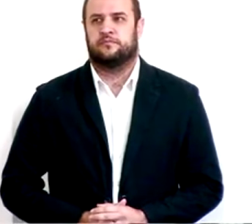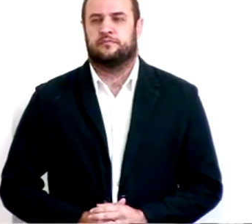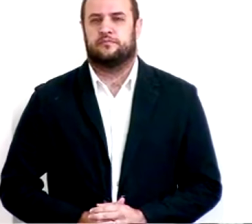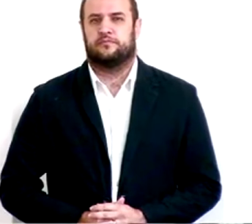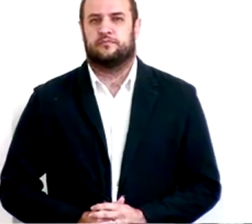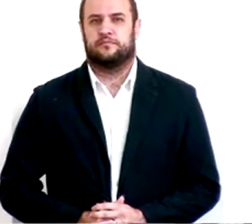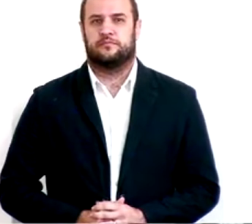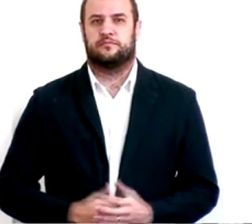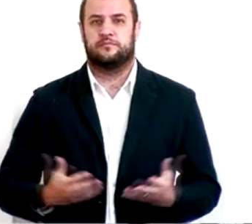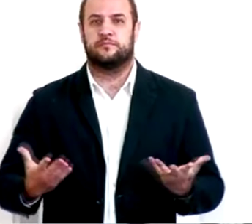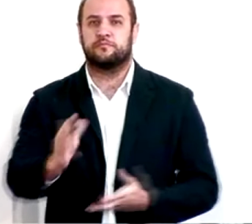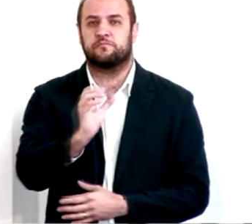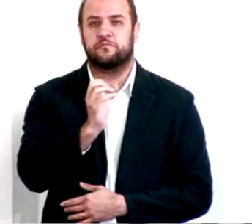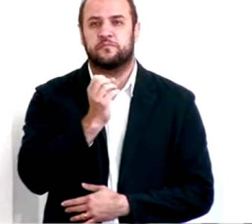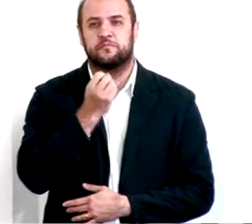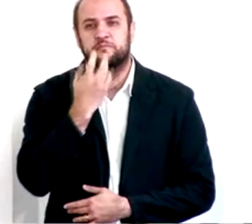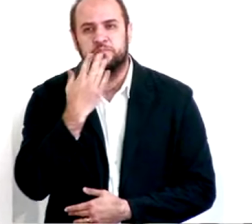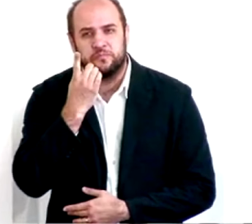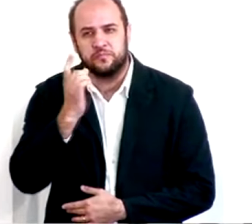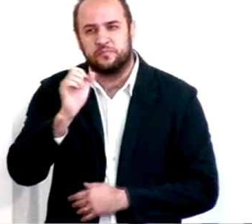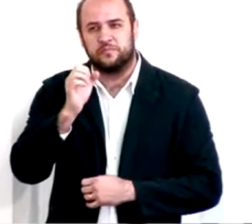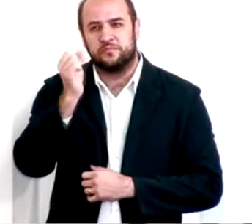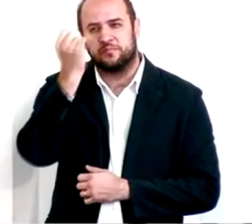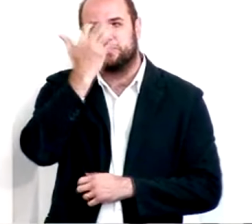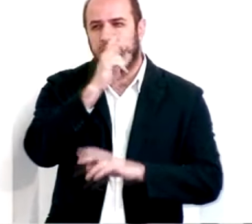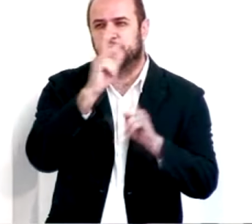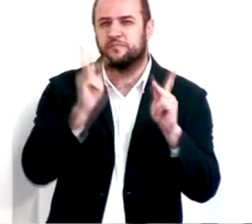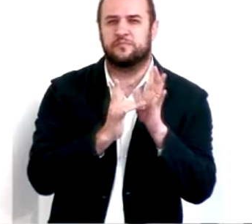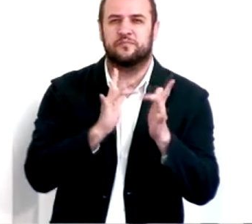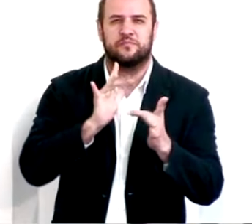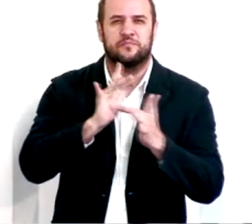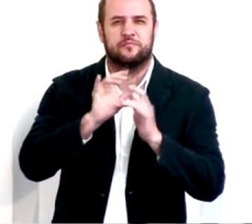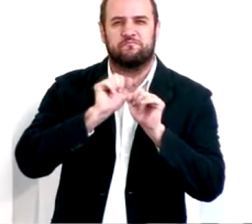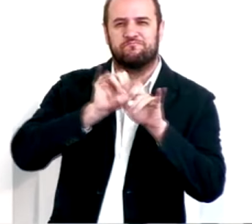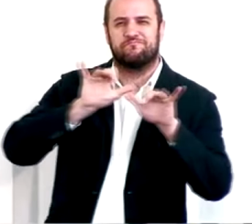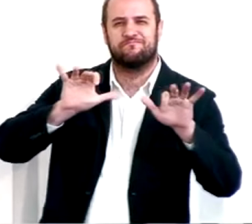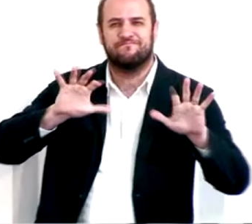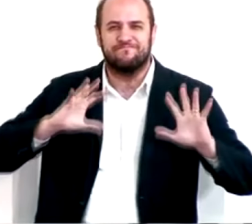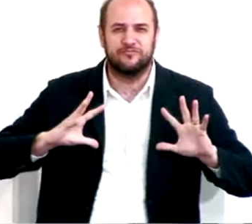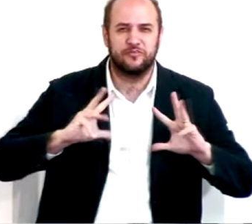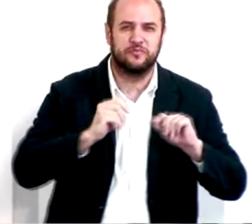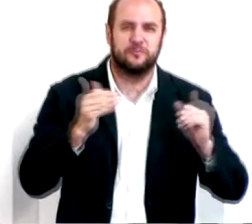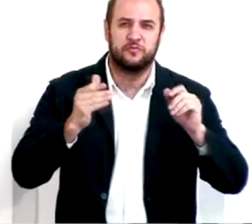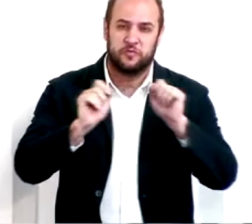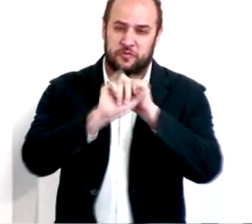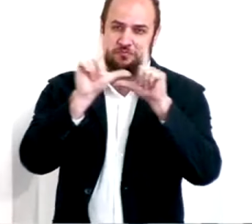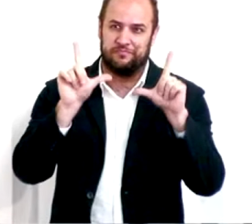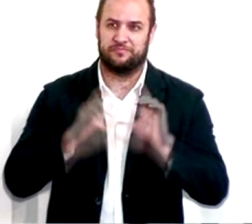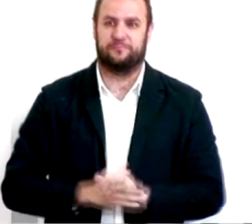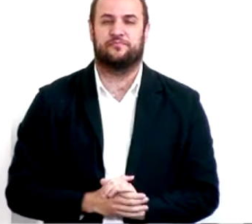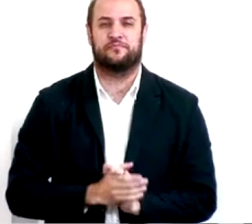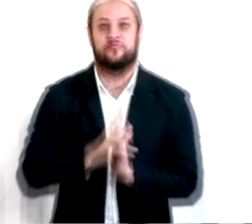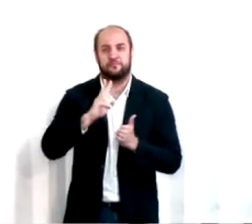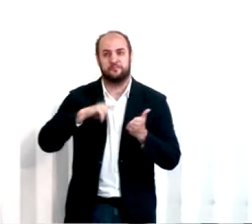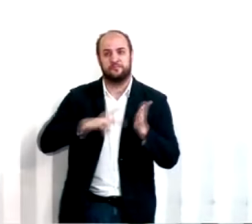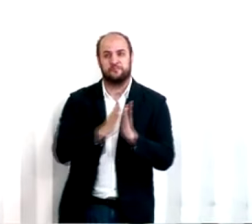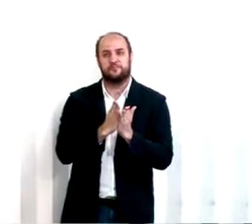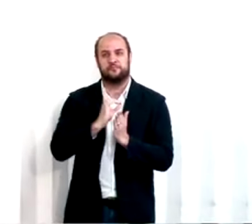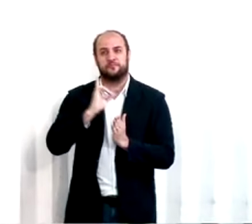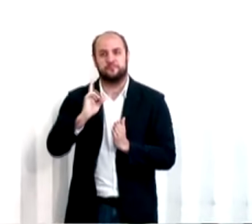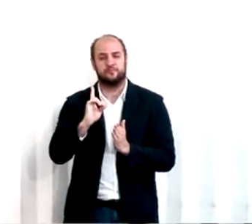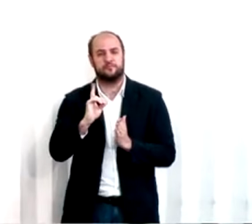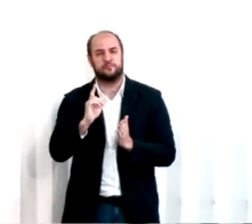Olá queridos irmãos irmãs a graça e a paz do Senhor Jesus Cristo seja com cada um nessa manhã mas vamos ver o texto da